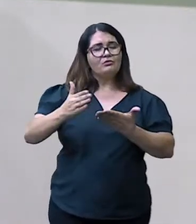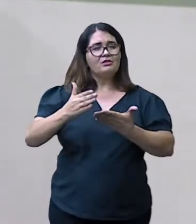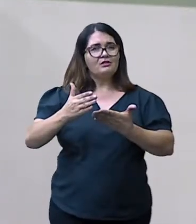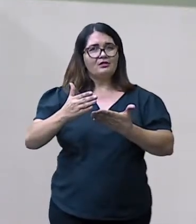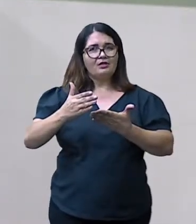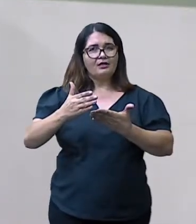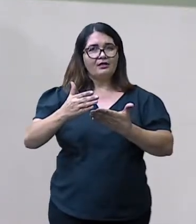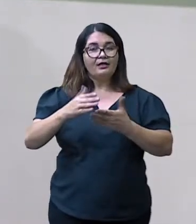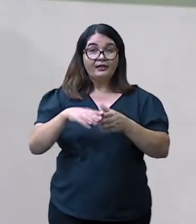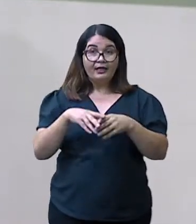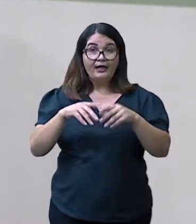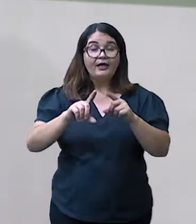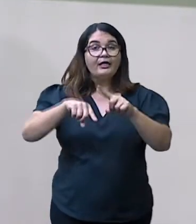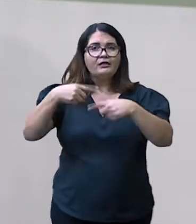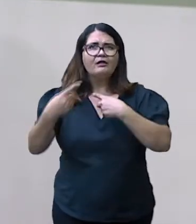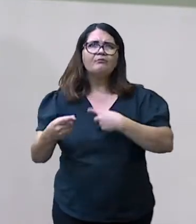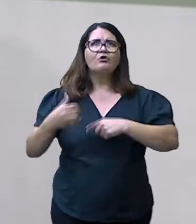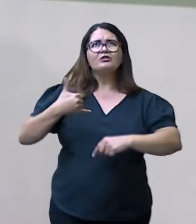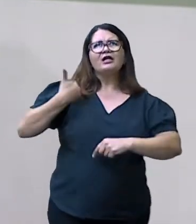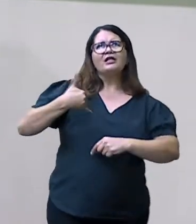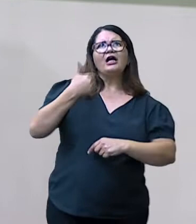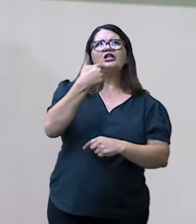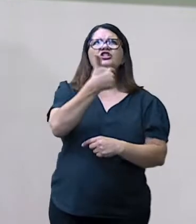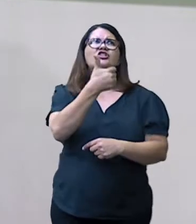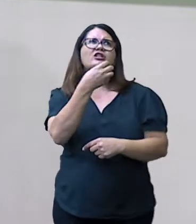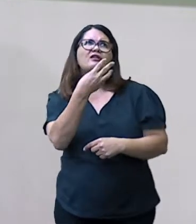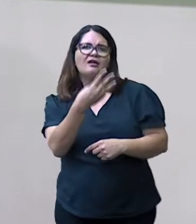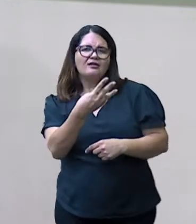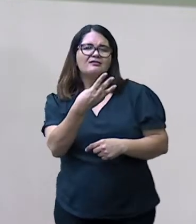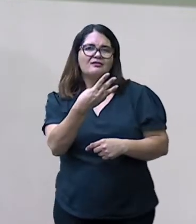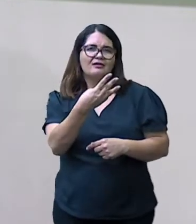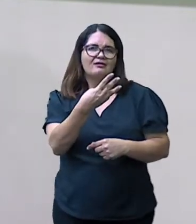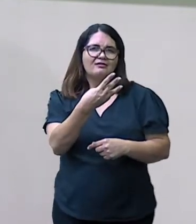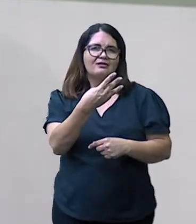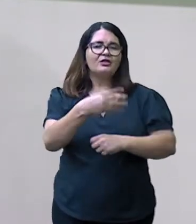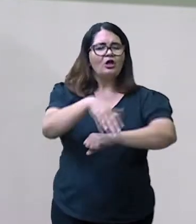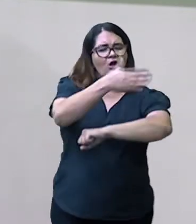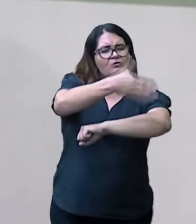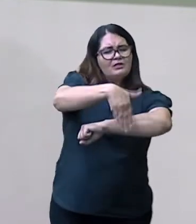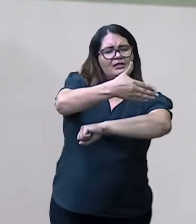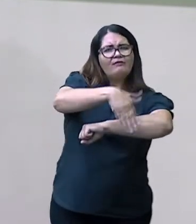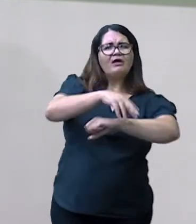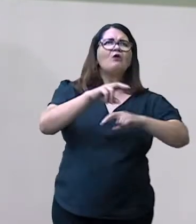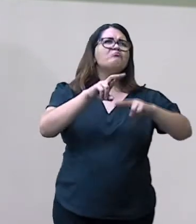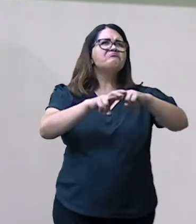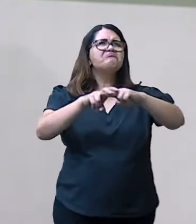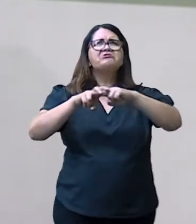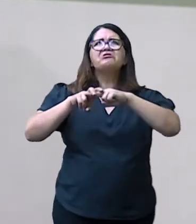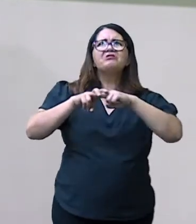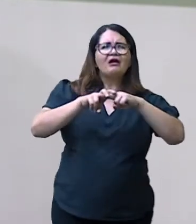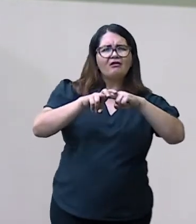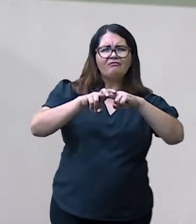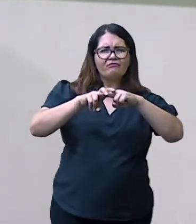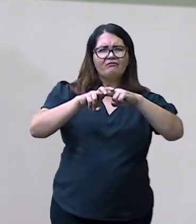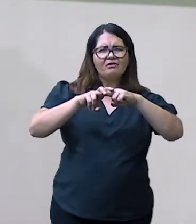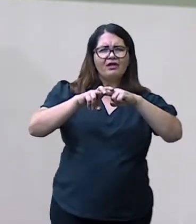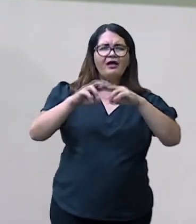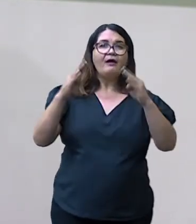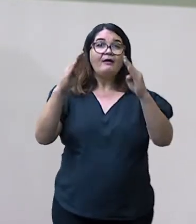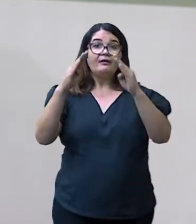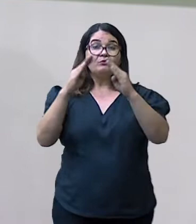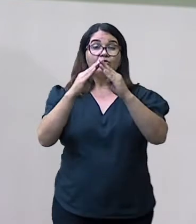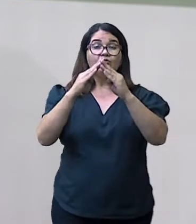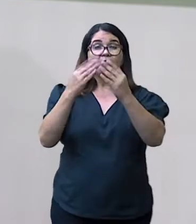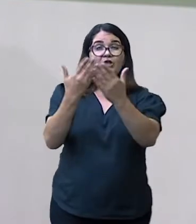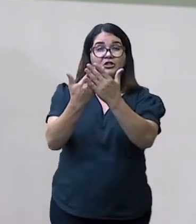na porta da loja do meu pai, ali na Afonso Pena, esquina com Ribeiro Junqueira, atrás do Colégio Bituruna, eu sentava na porta